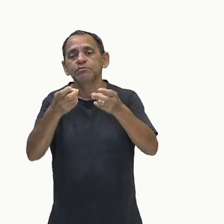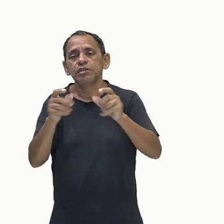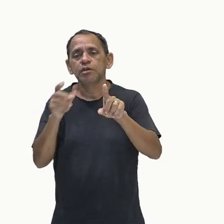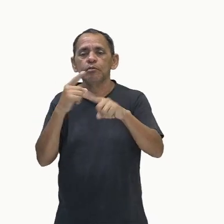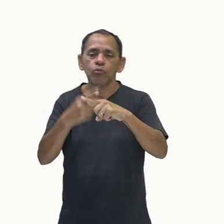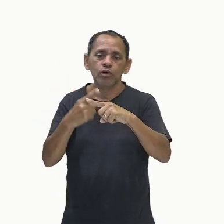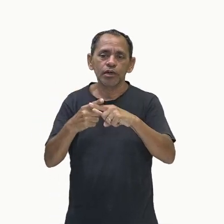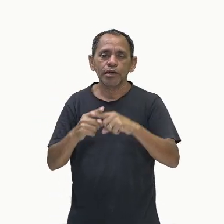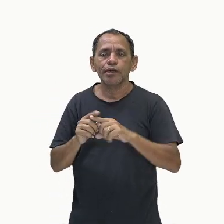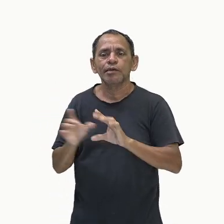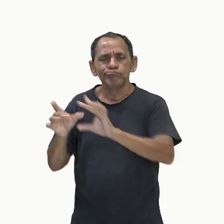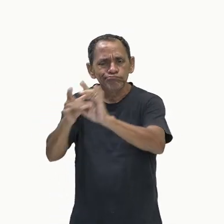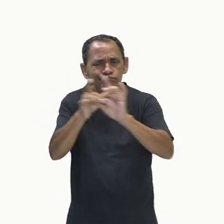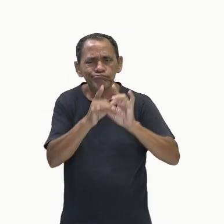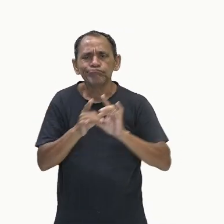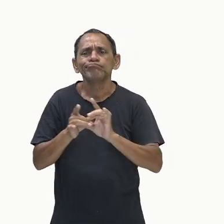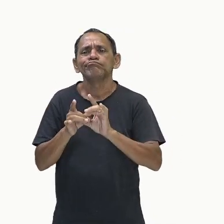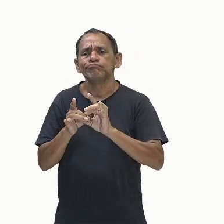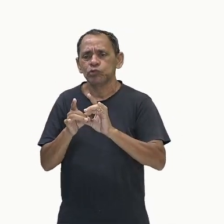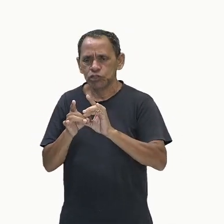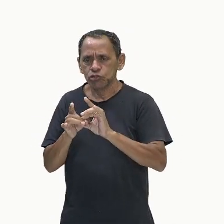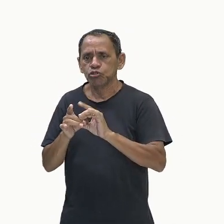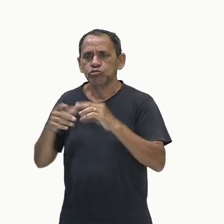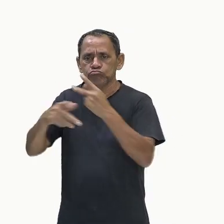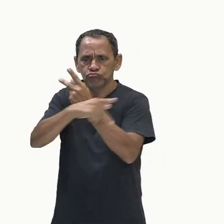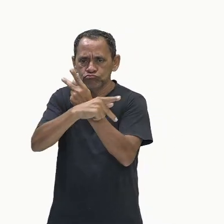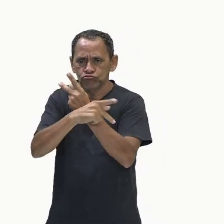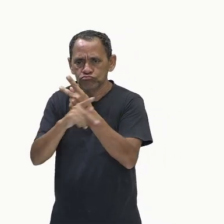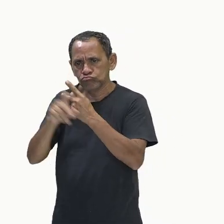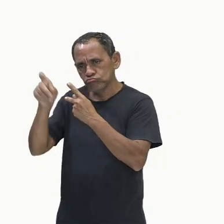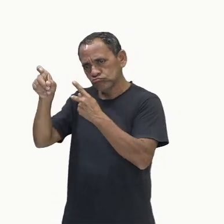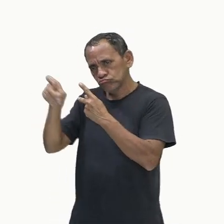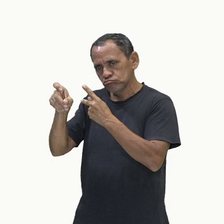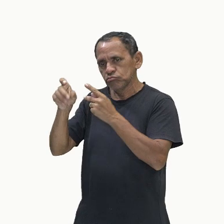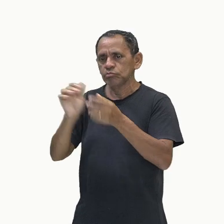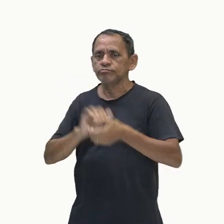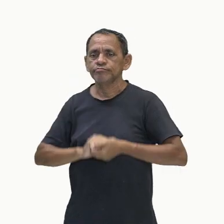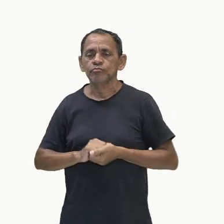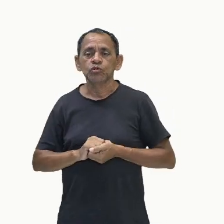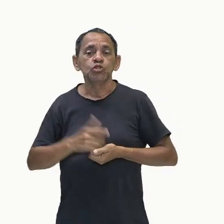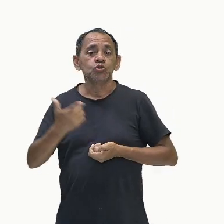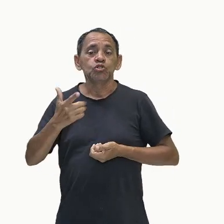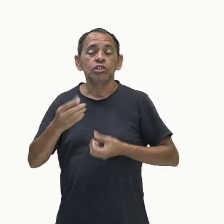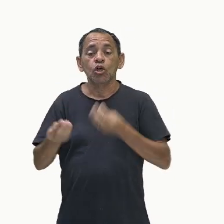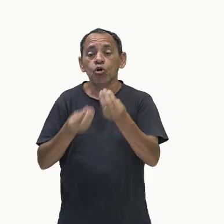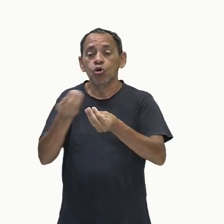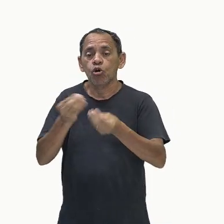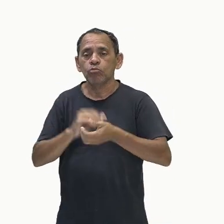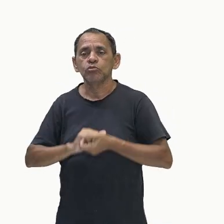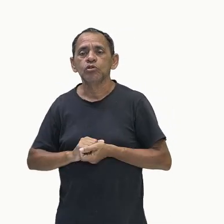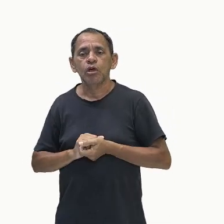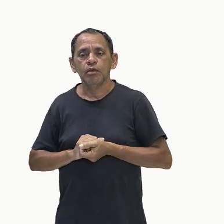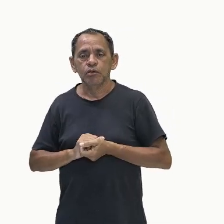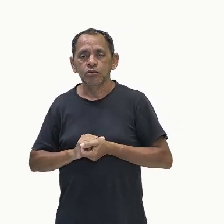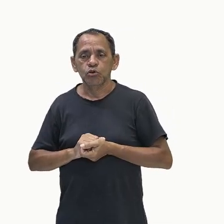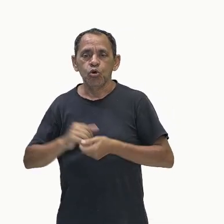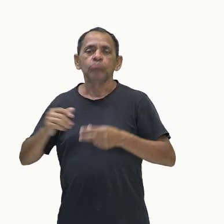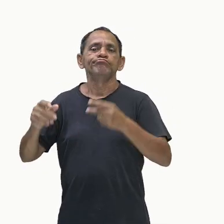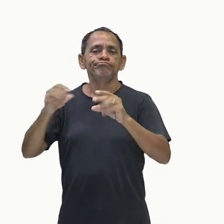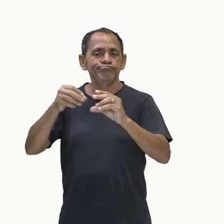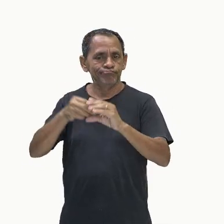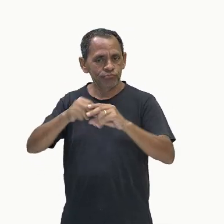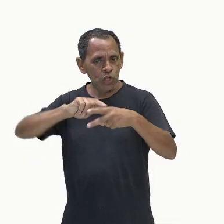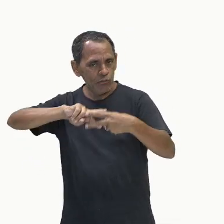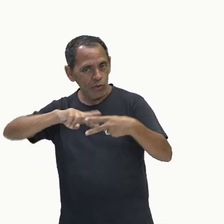cromossomo X. Pois não tem um cromossomo X normalmente para compensar o gene mutado. Por outro lado, nas mulheres